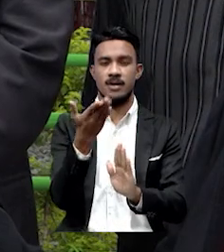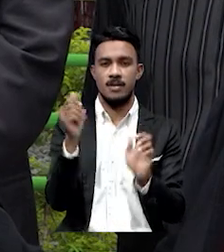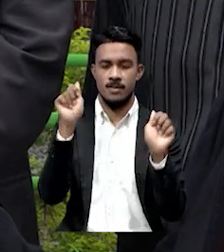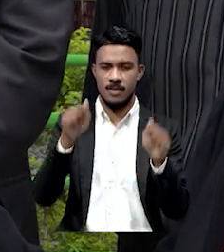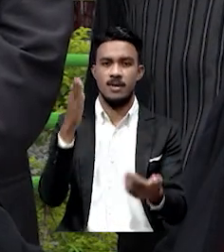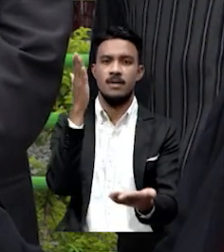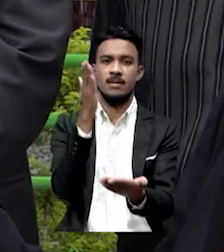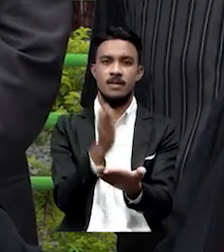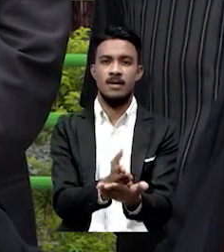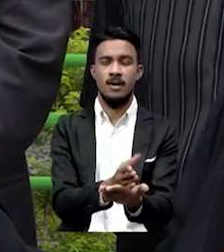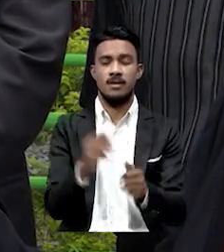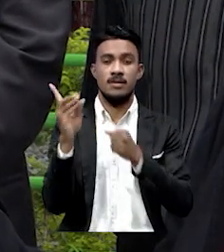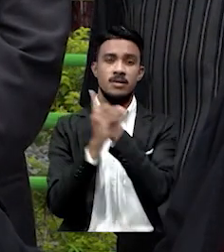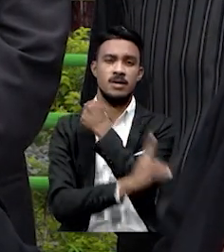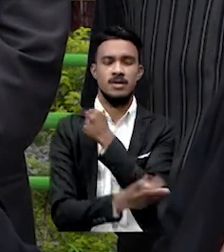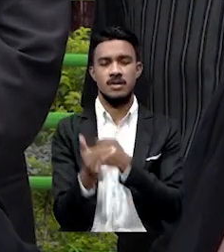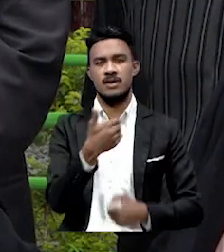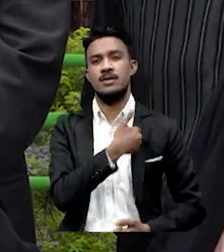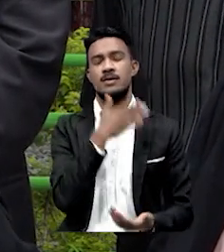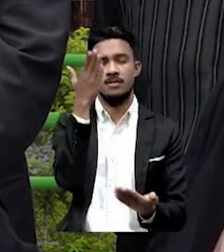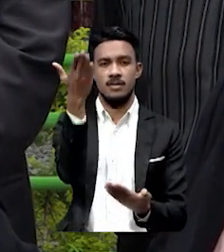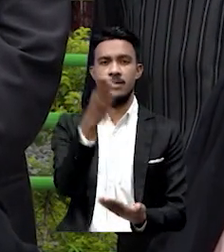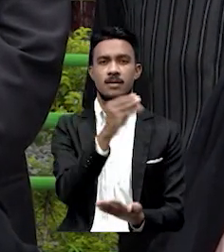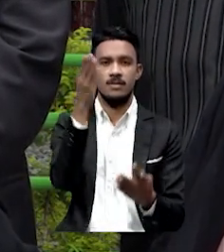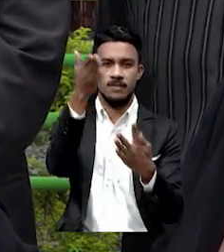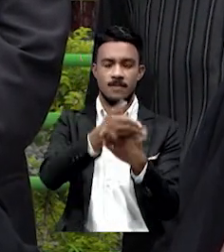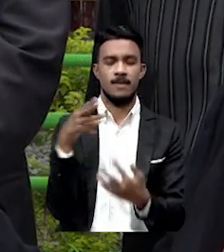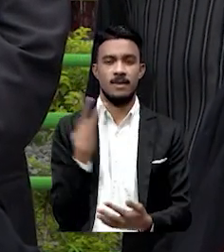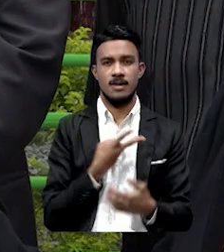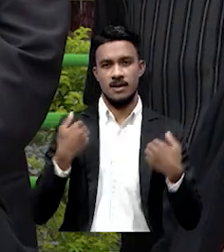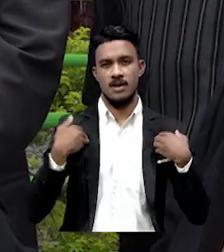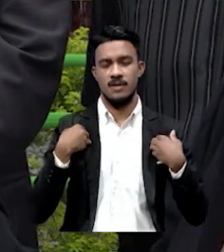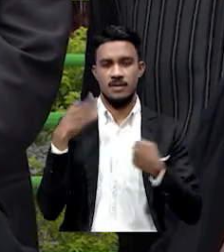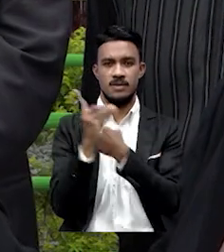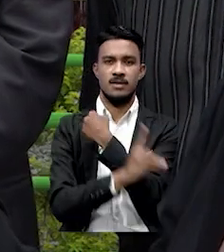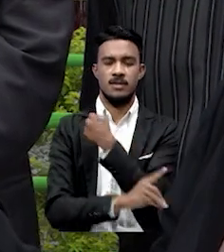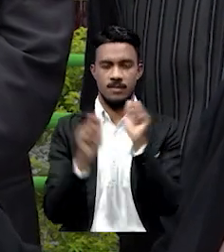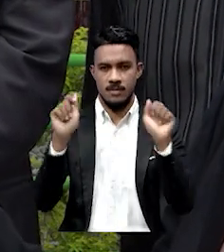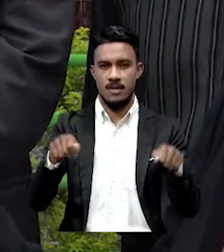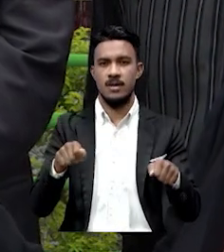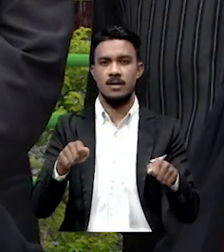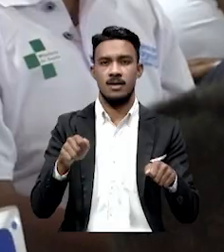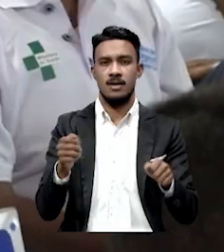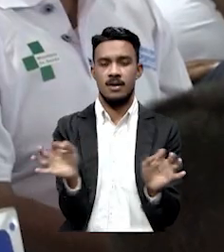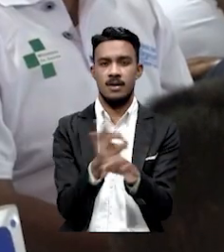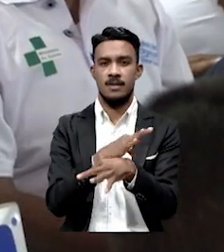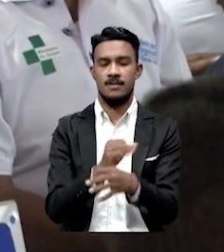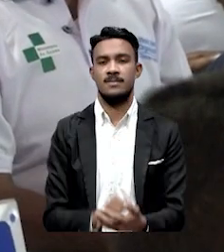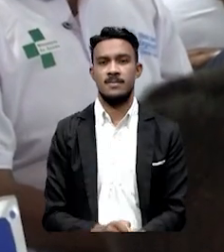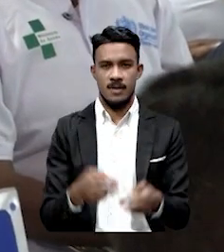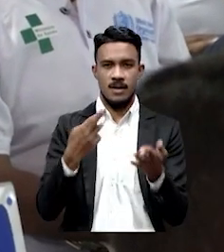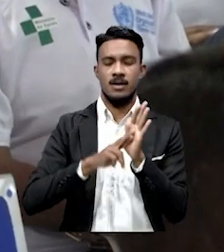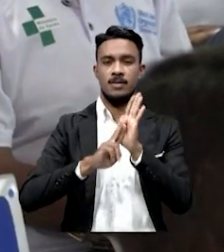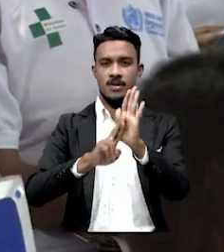se sanção se não se dá o toque na mão. Esse ita total nem a sanção, há um ita bela hadia boa truma.